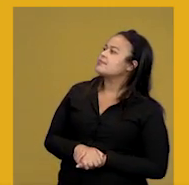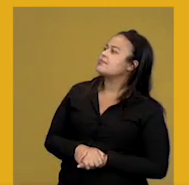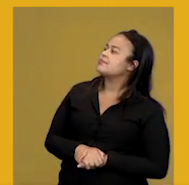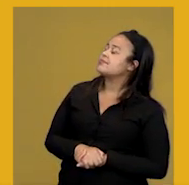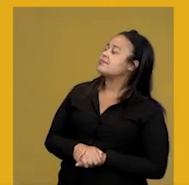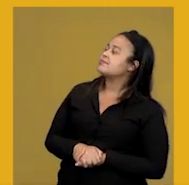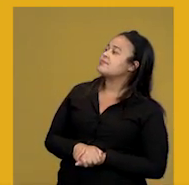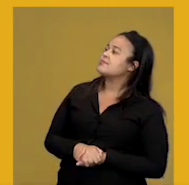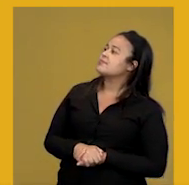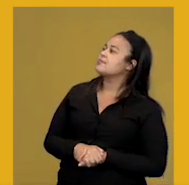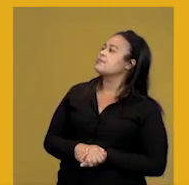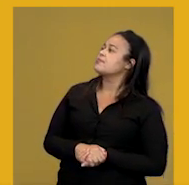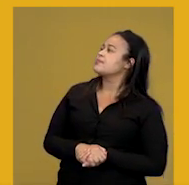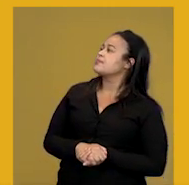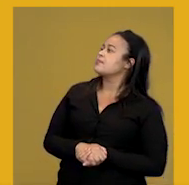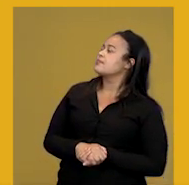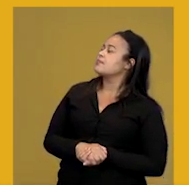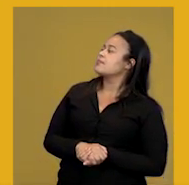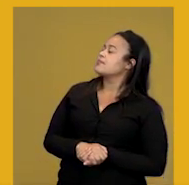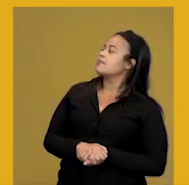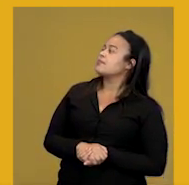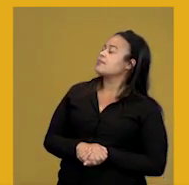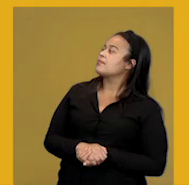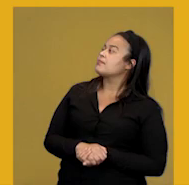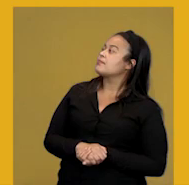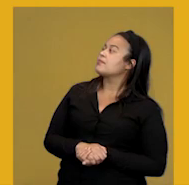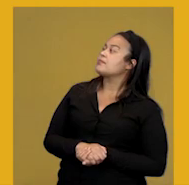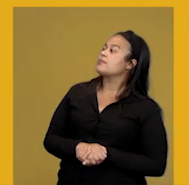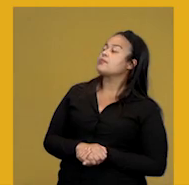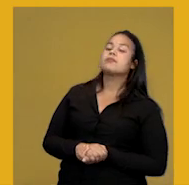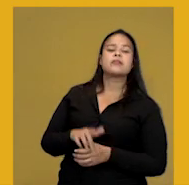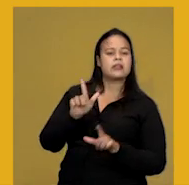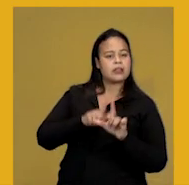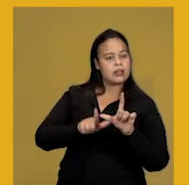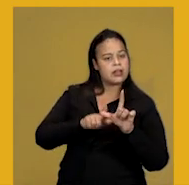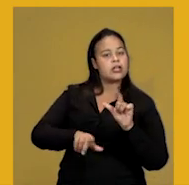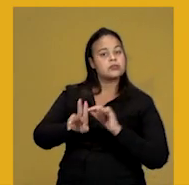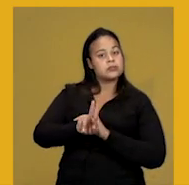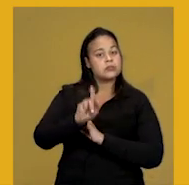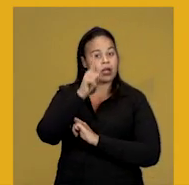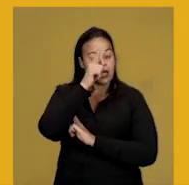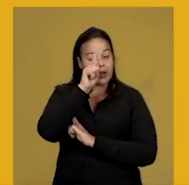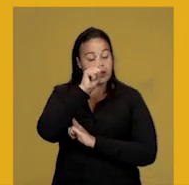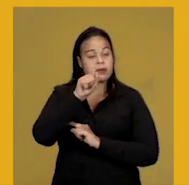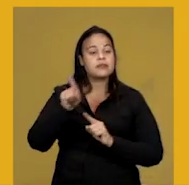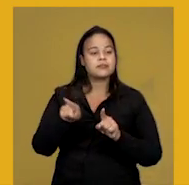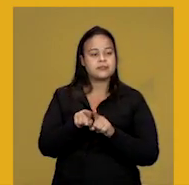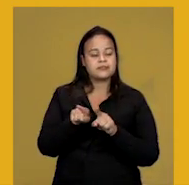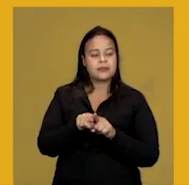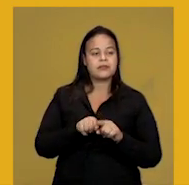é o ângulo, né, que eu dei o nome aqui com a letrinha grega também, que é uma letra assim, ó.